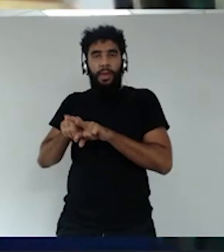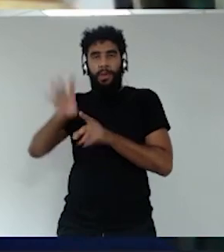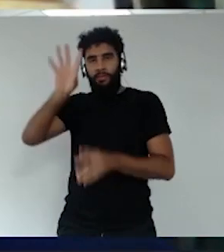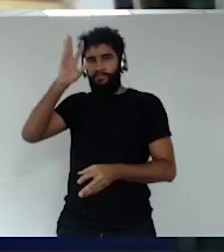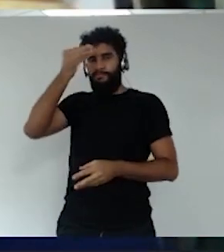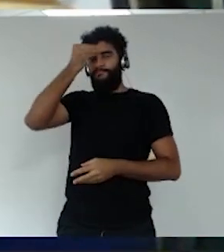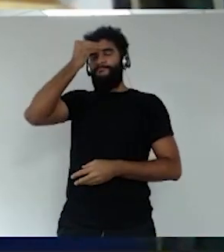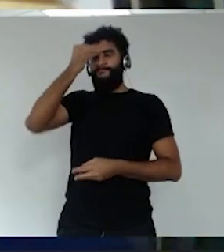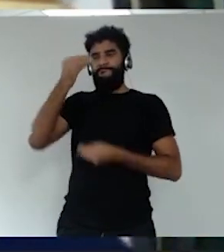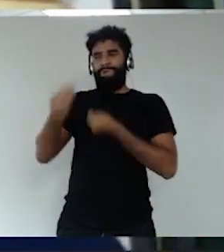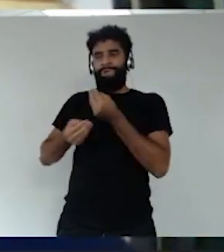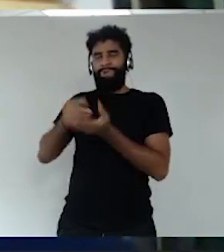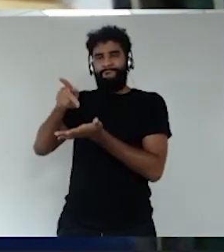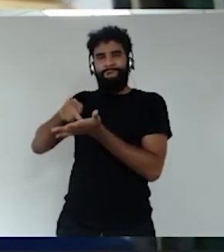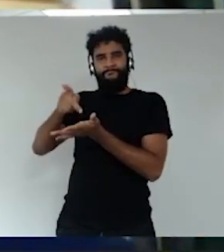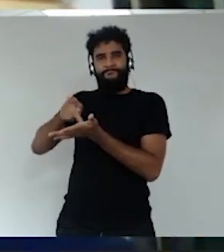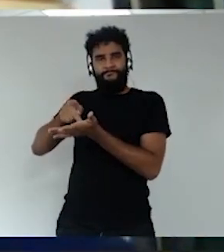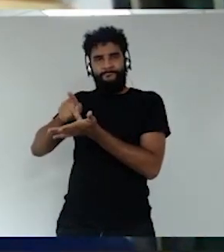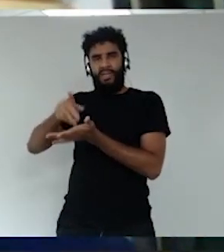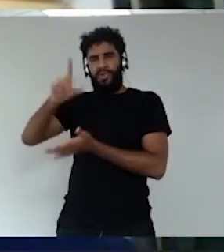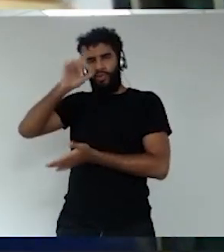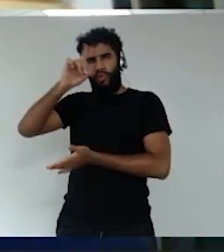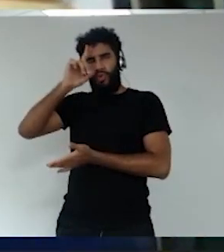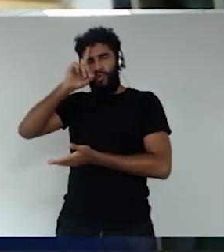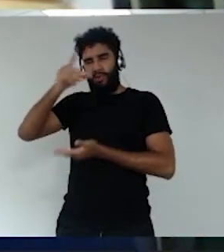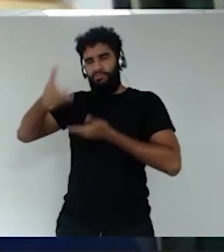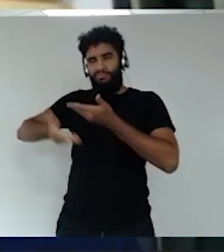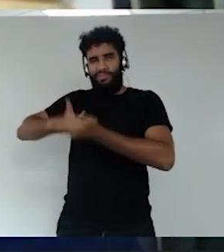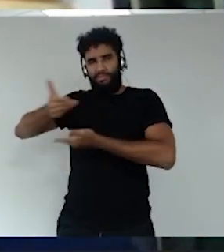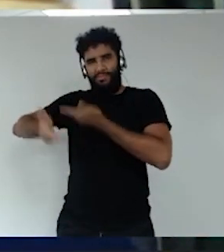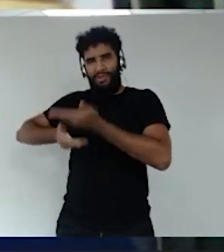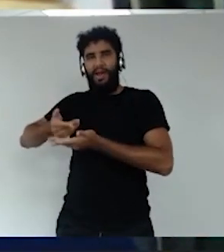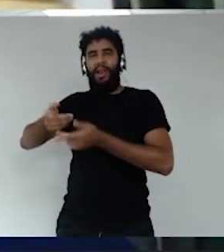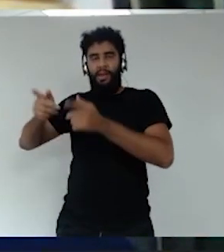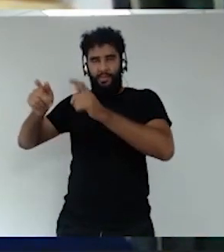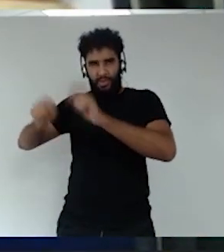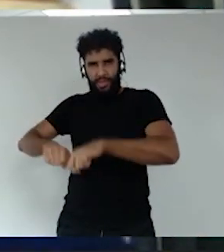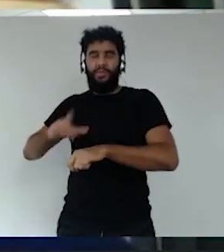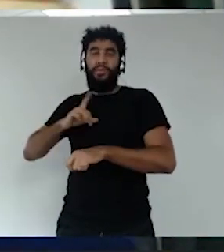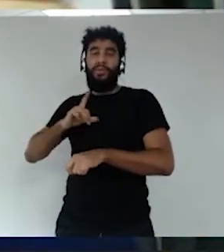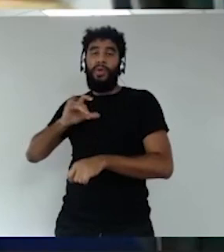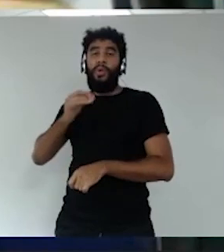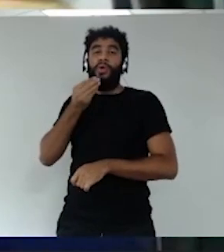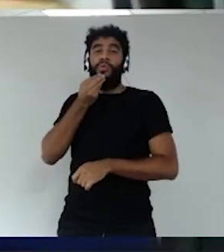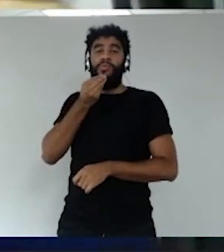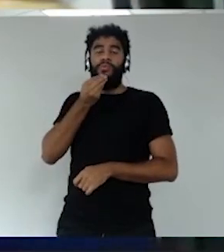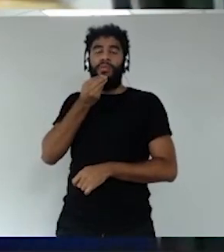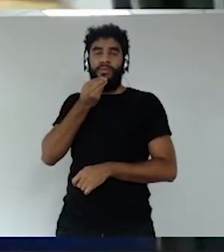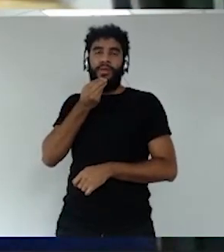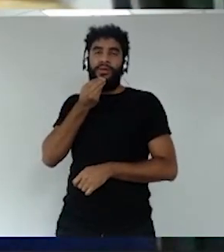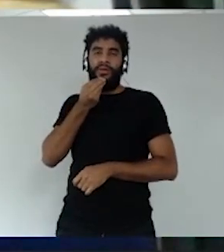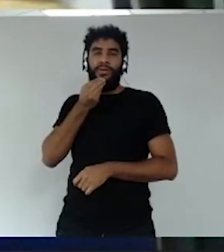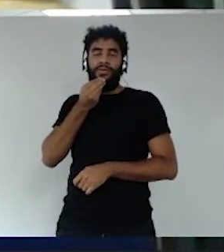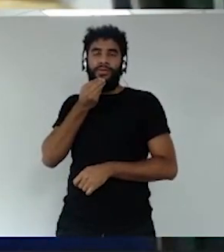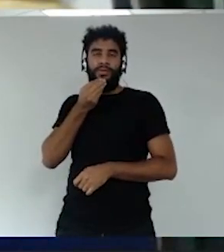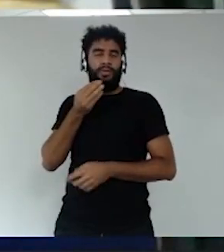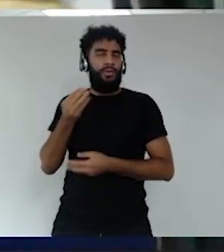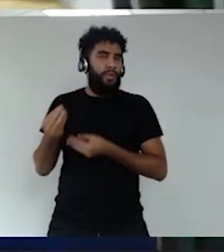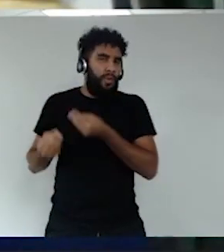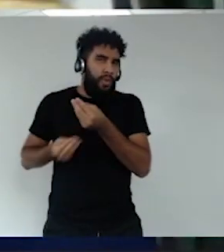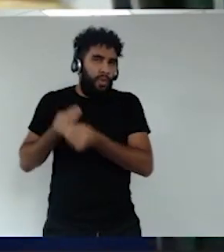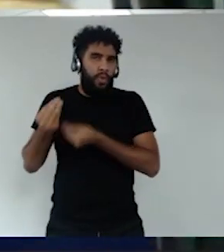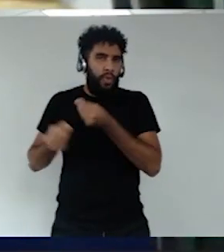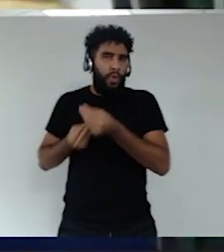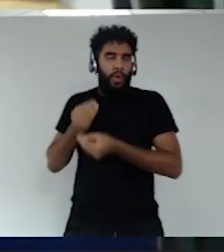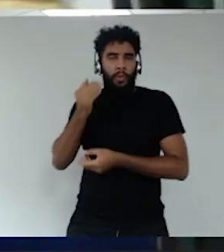da realidade que está sendo convivida e compartilhada, que nós vamos ter a oportunidade de compreender os aspectos